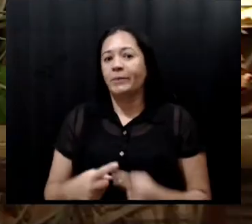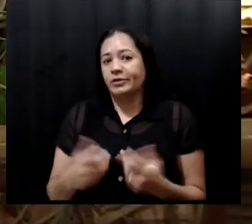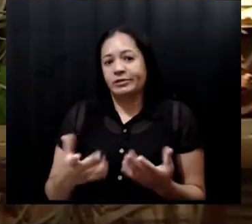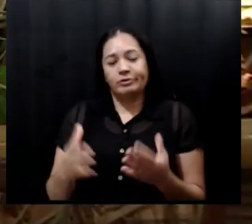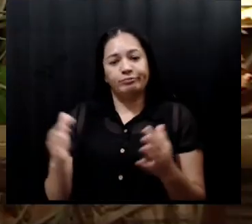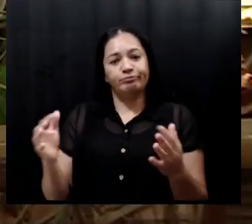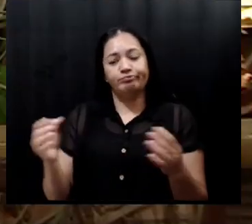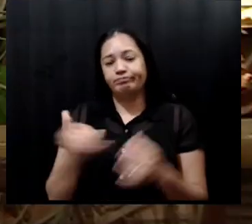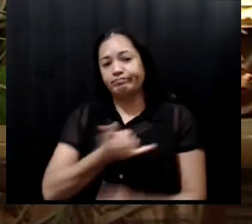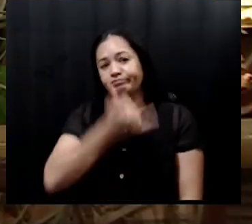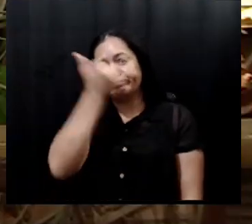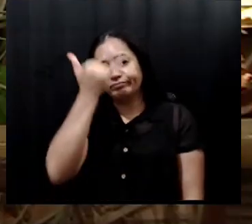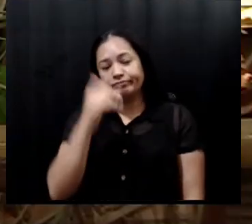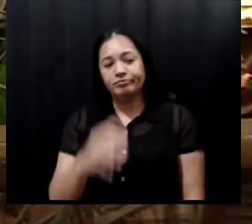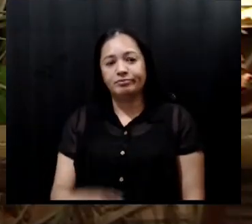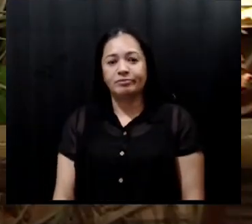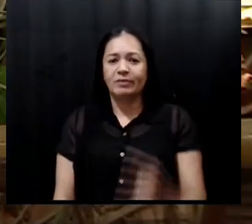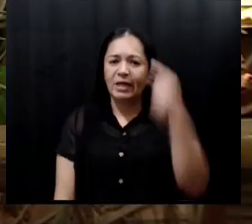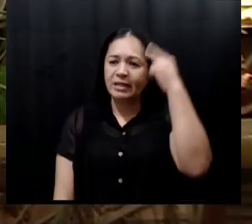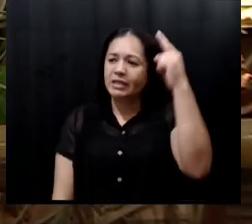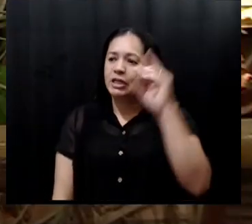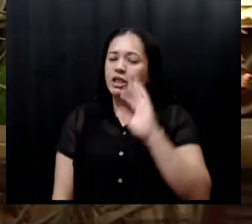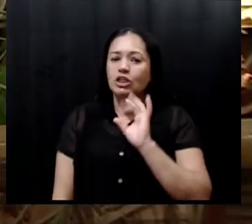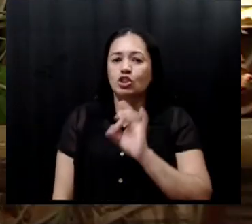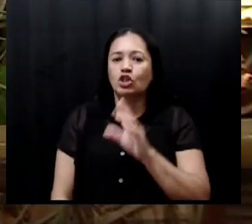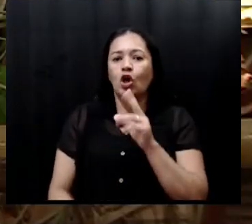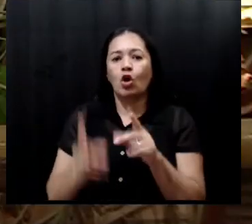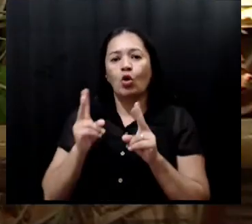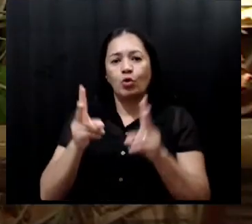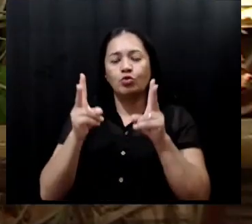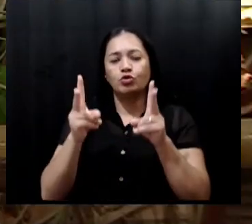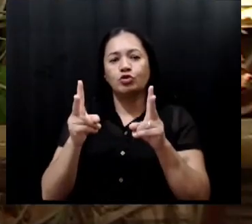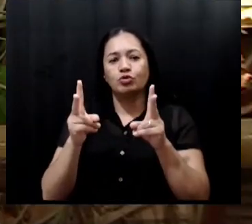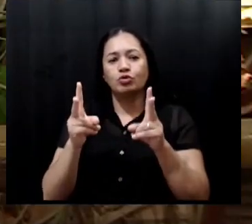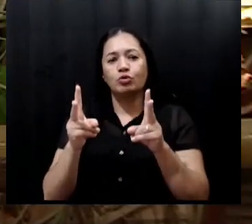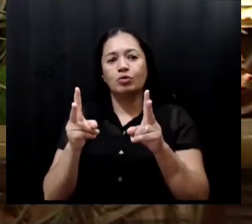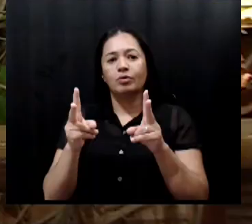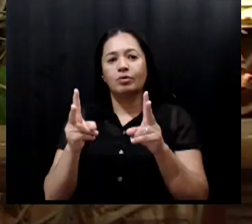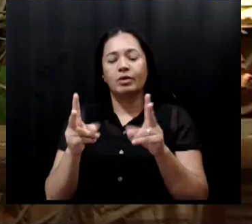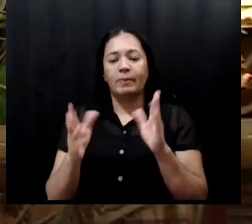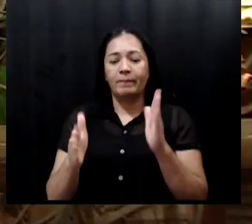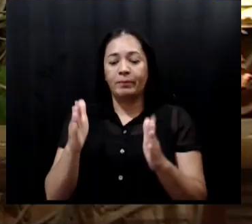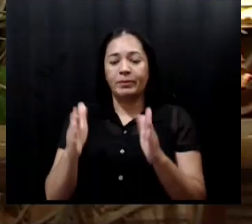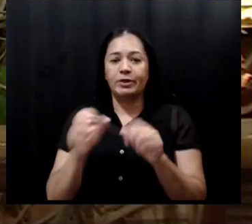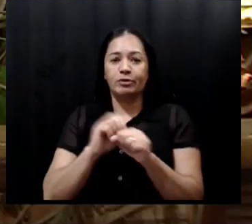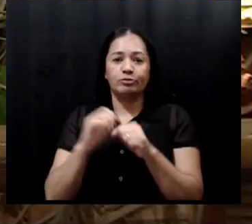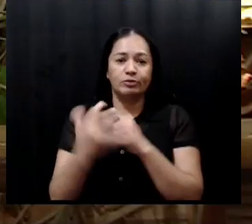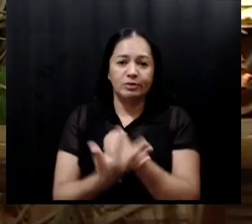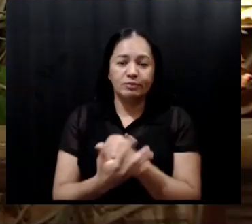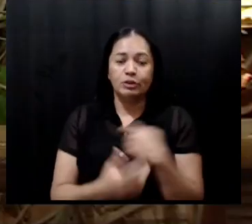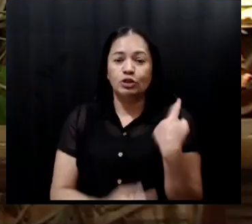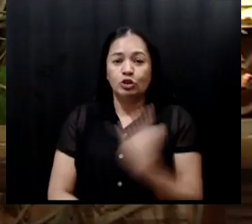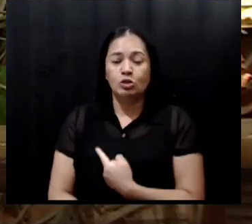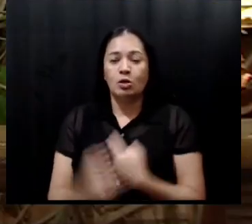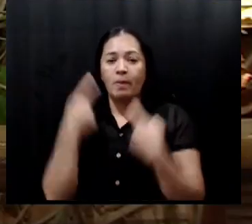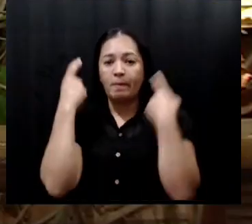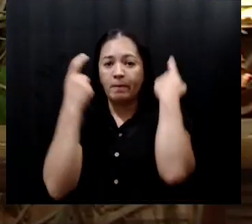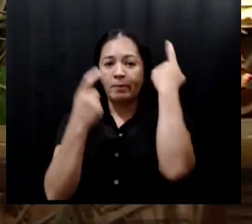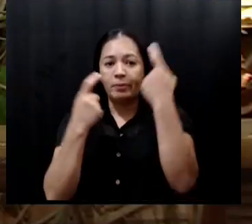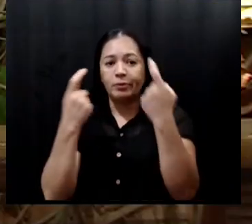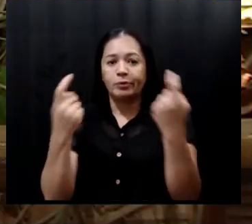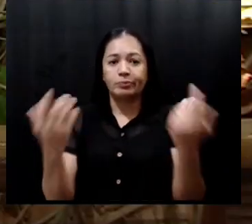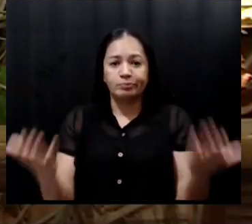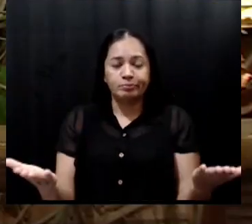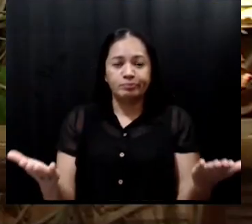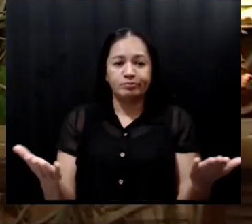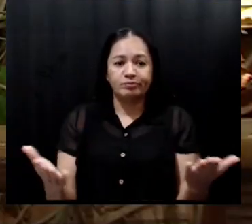começou a fazer... A ideia era sobreviver. Isso, a ideia era sobreviver da pandemia. A gente não sabia quando ia voltar, a gente ficou preocupado, né? E foi indo,